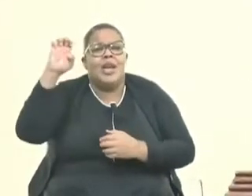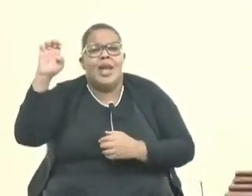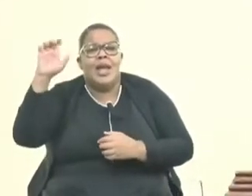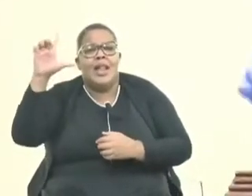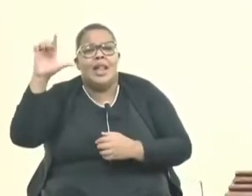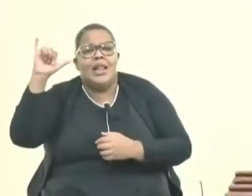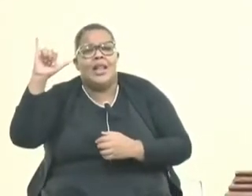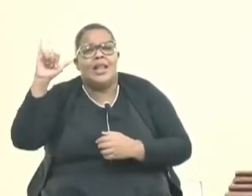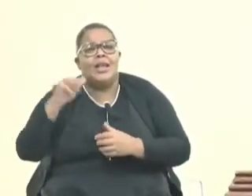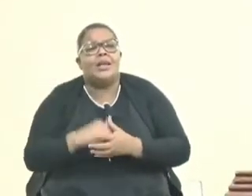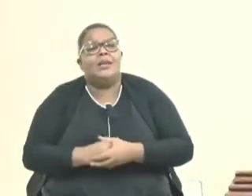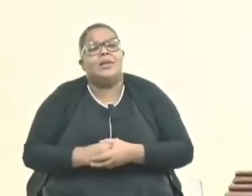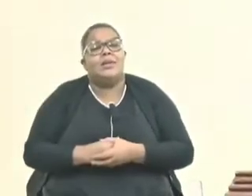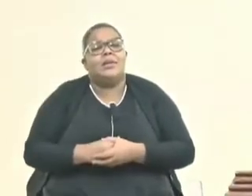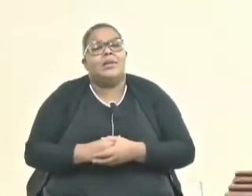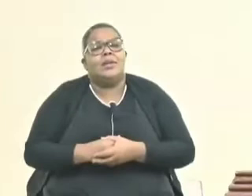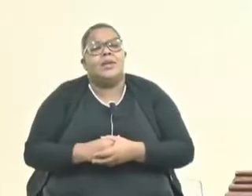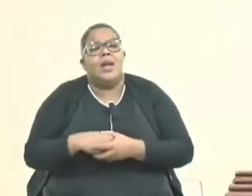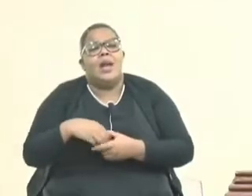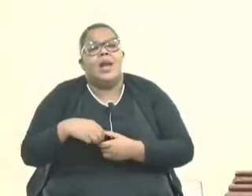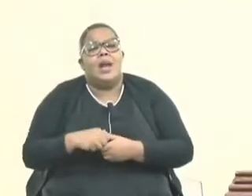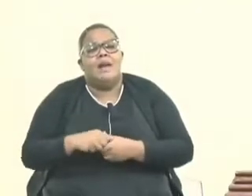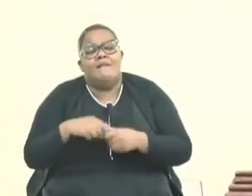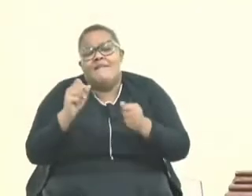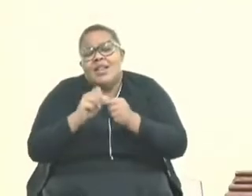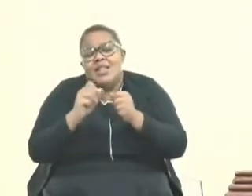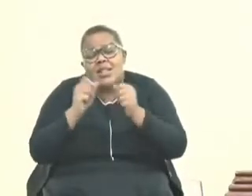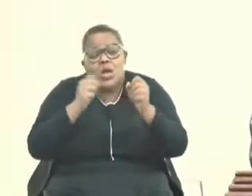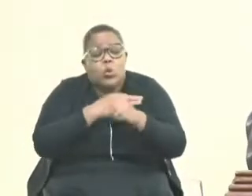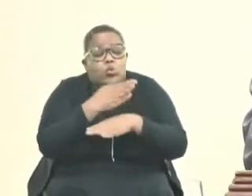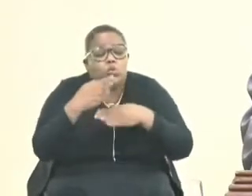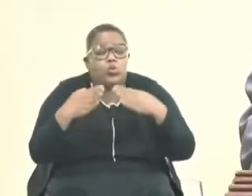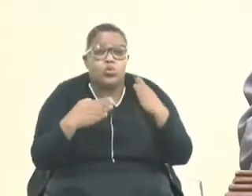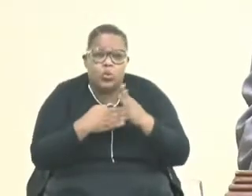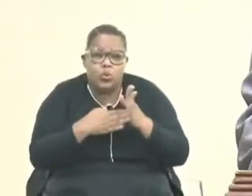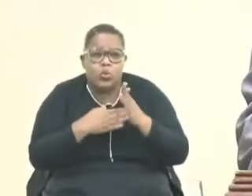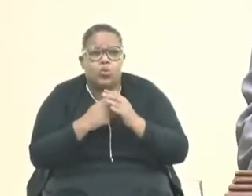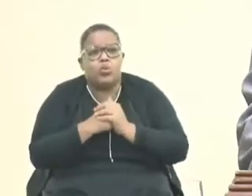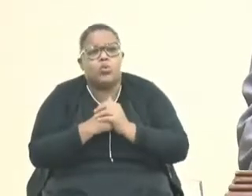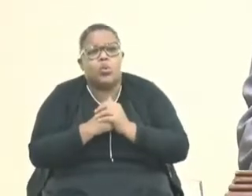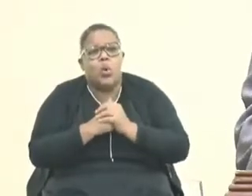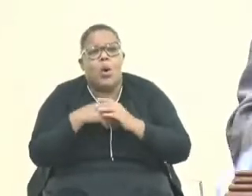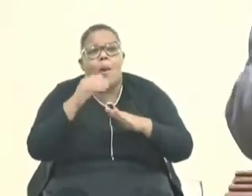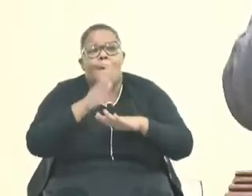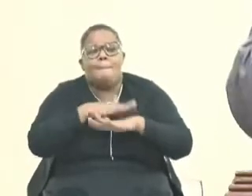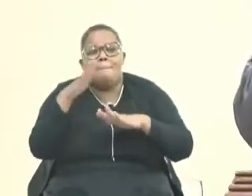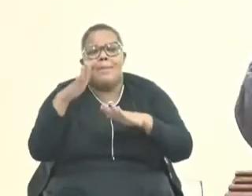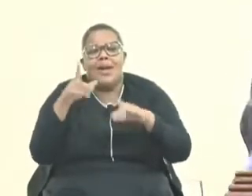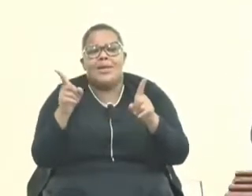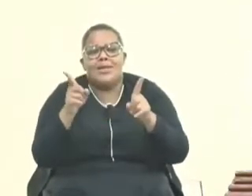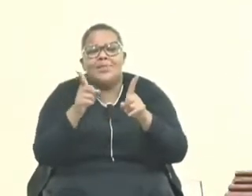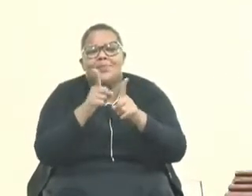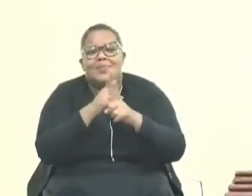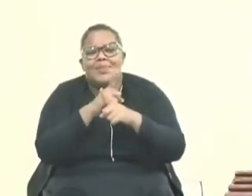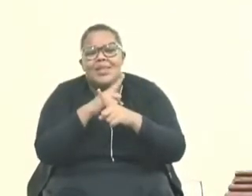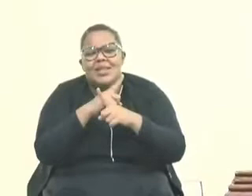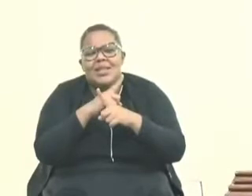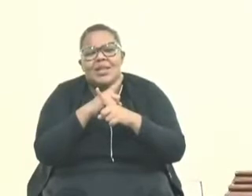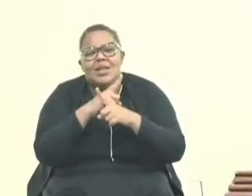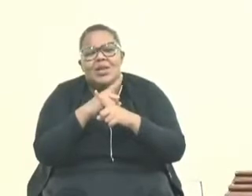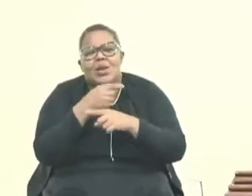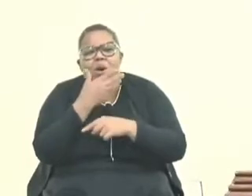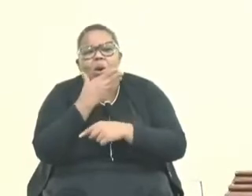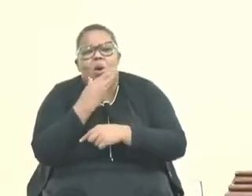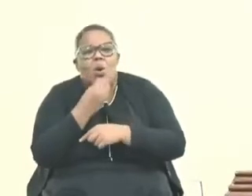religiosamente as obrigações do tempo do seu sacerdócio mas ele negligenciou a maior delas